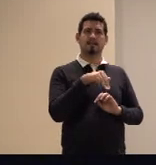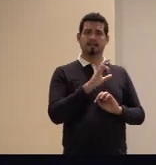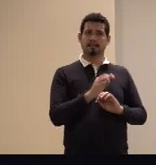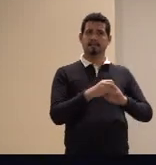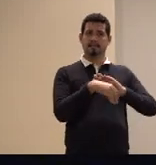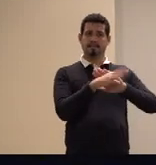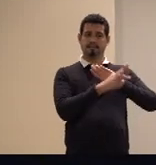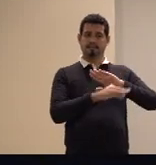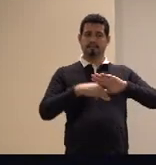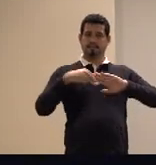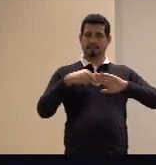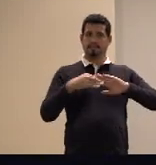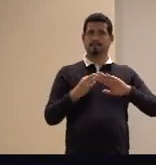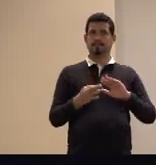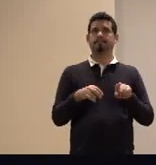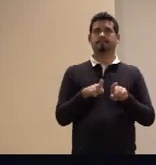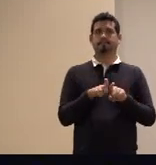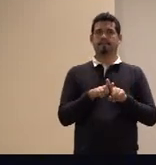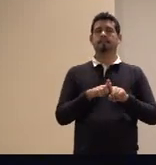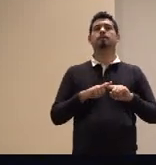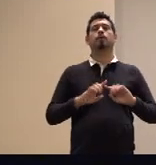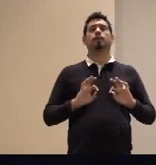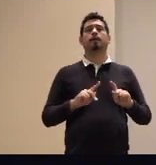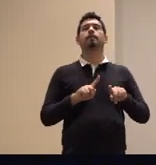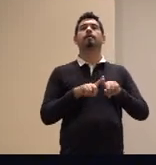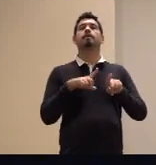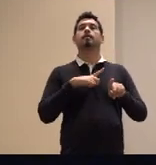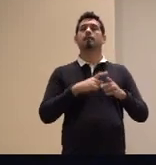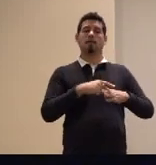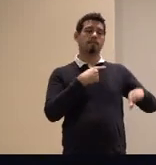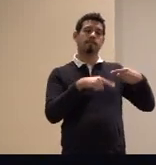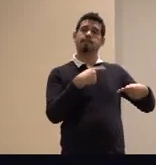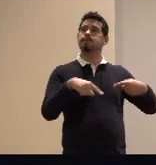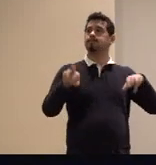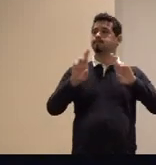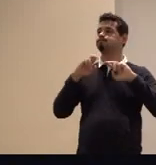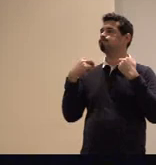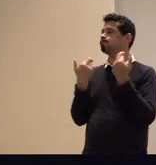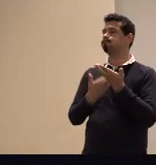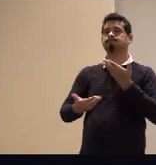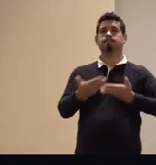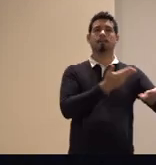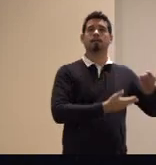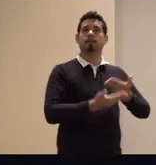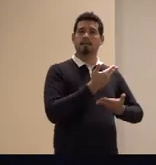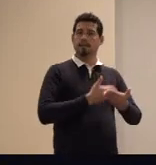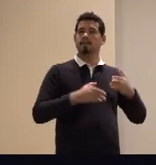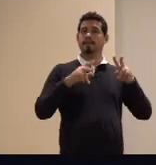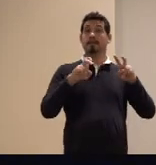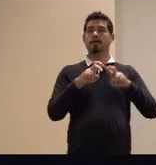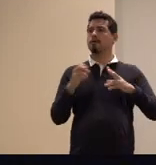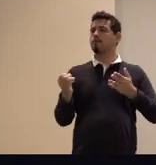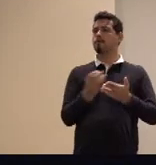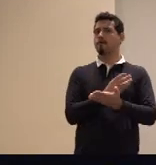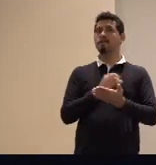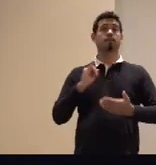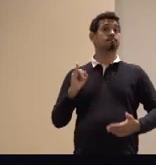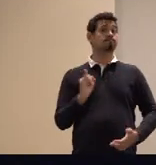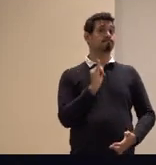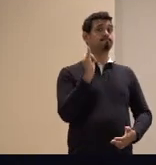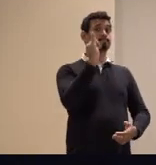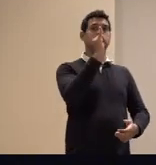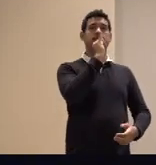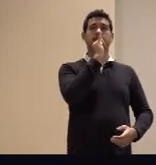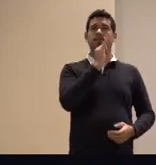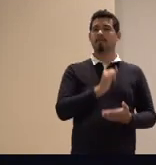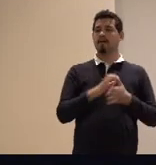Então, com certeza, quando a gente se reúne para discutir essa política e temas, né, tão novos e inerentes como a família